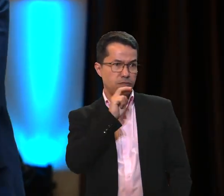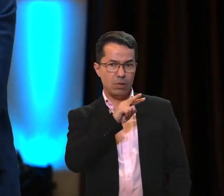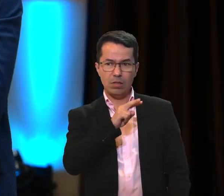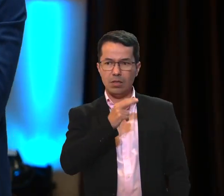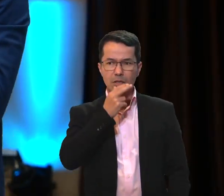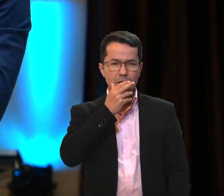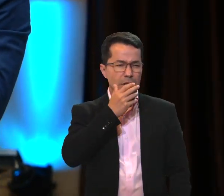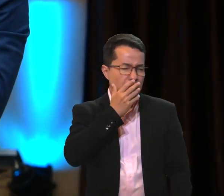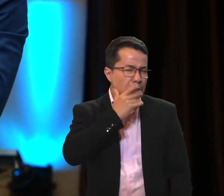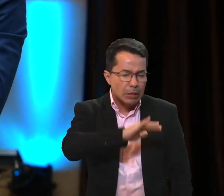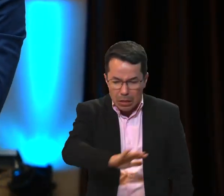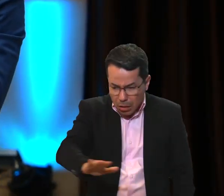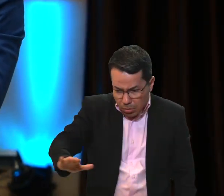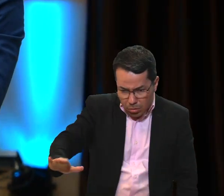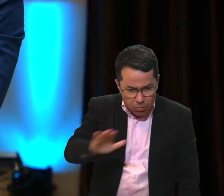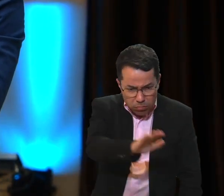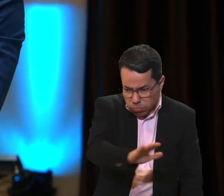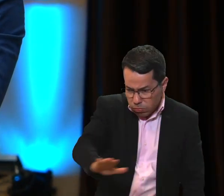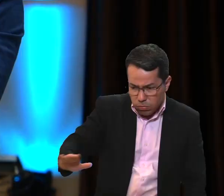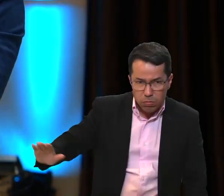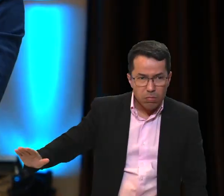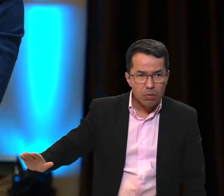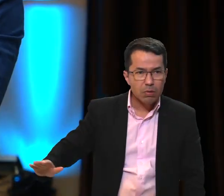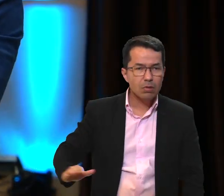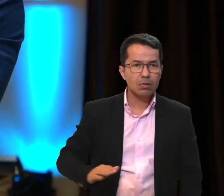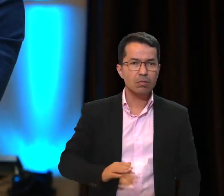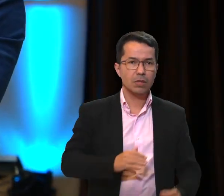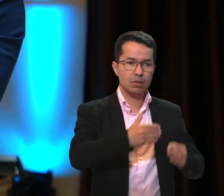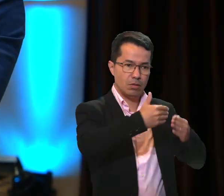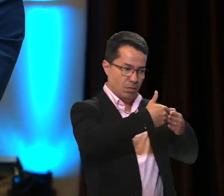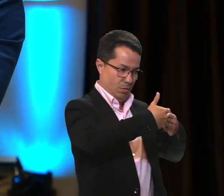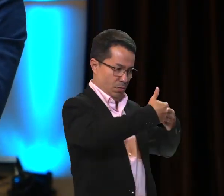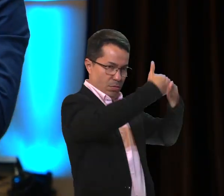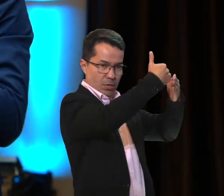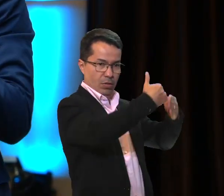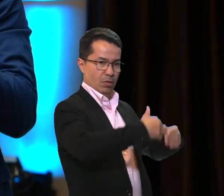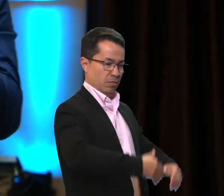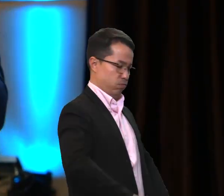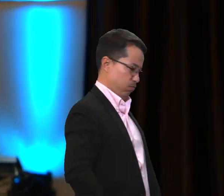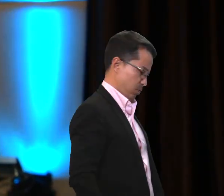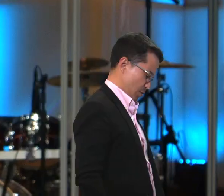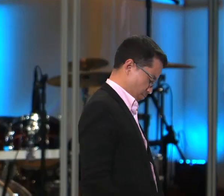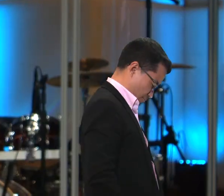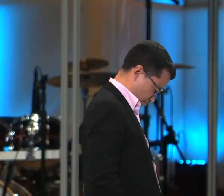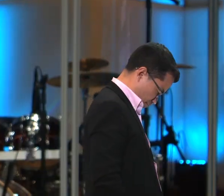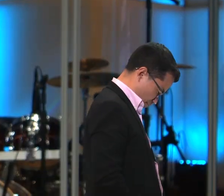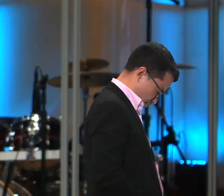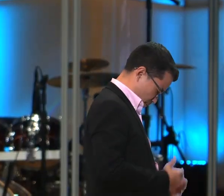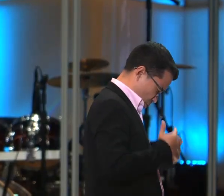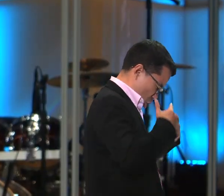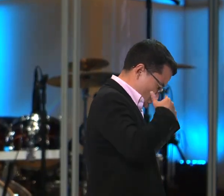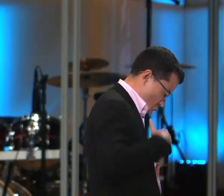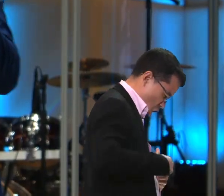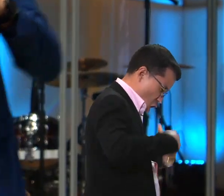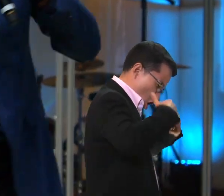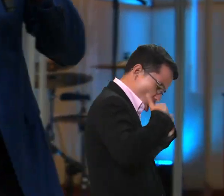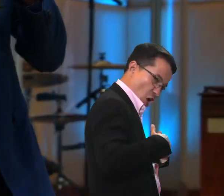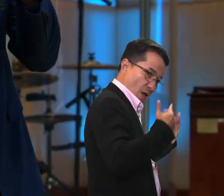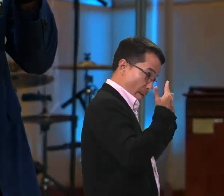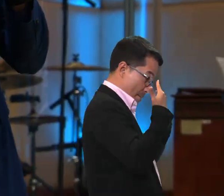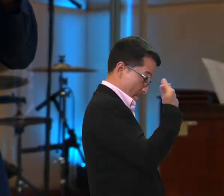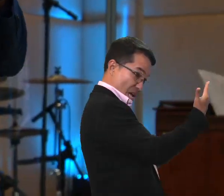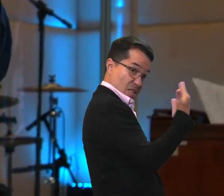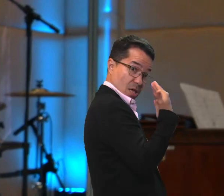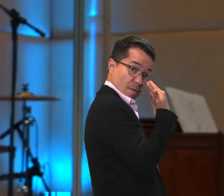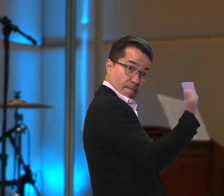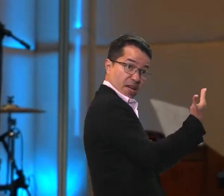meninos pequenininhos. Eles não oravam, eles choravam. E choravam